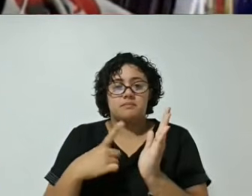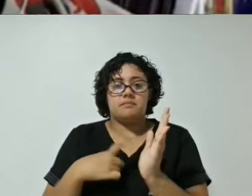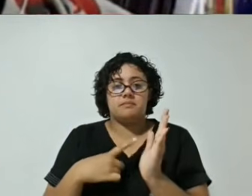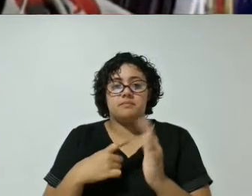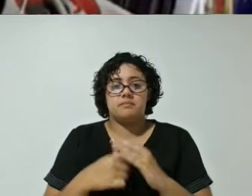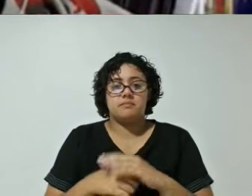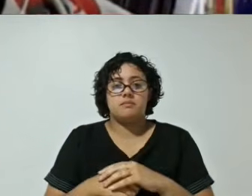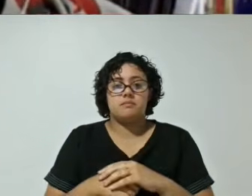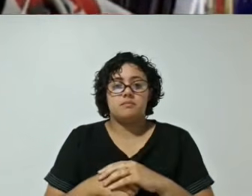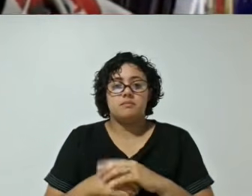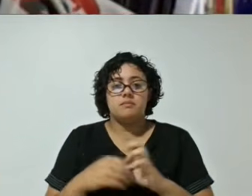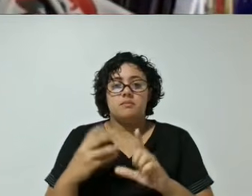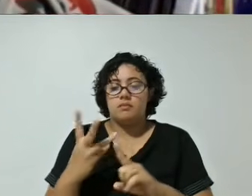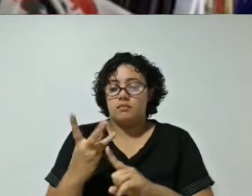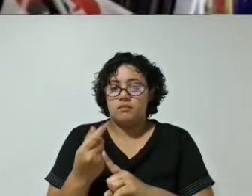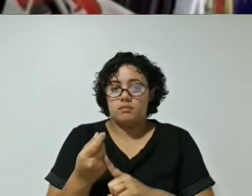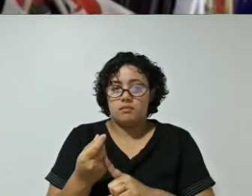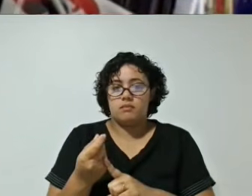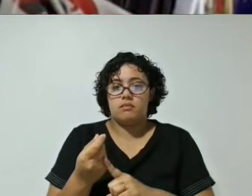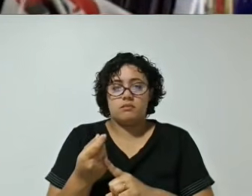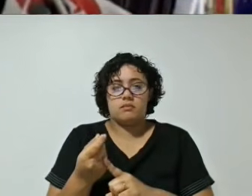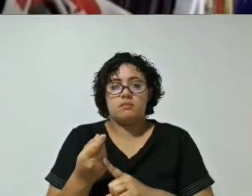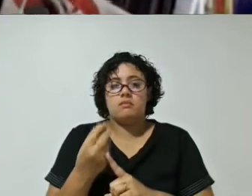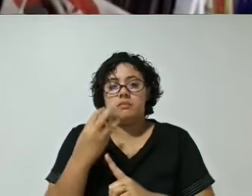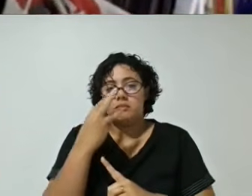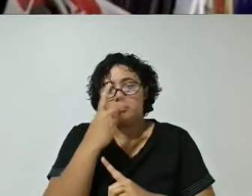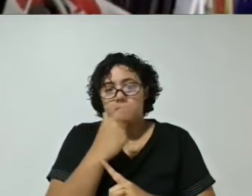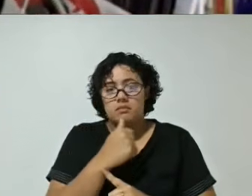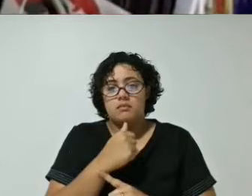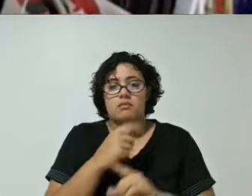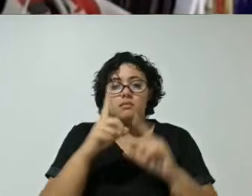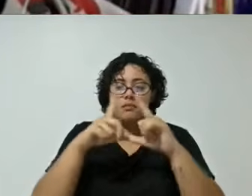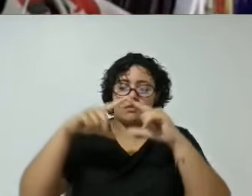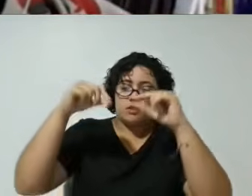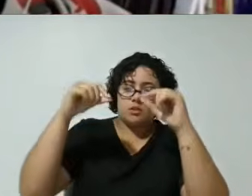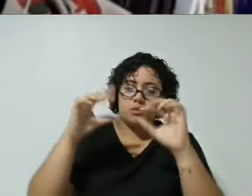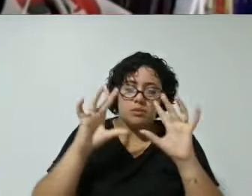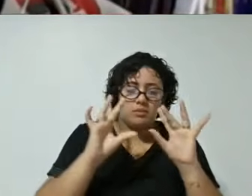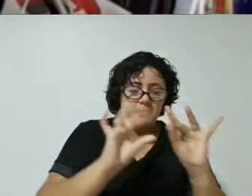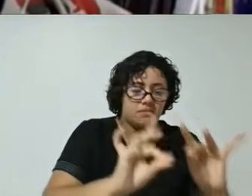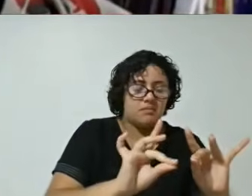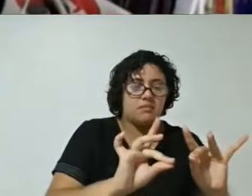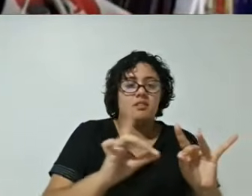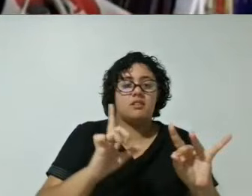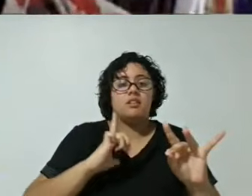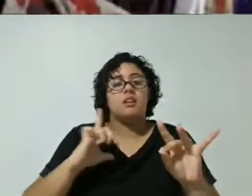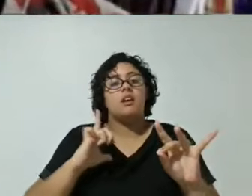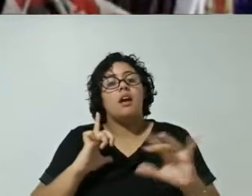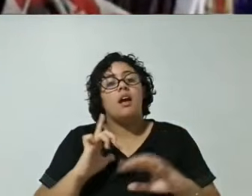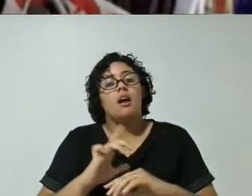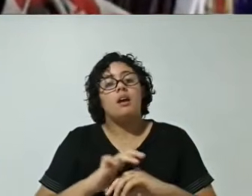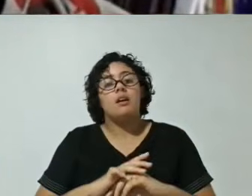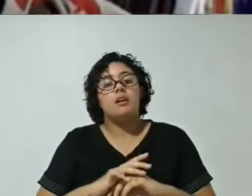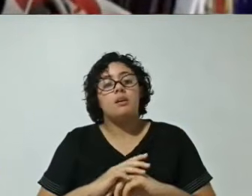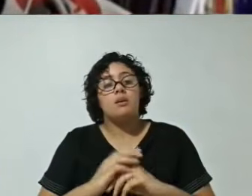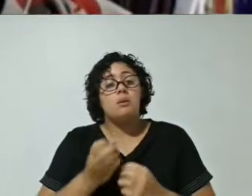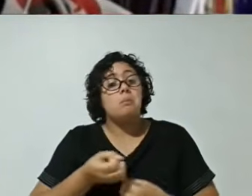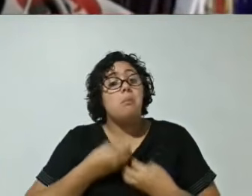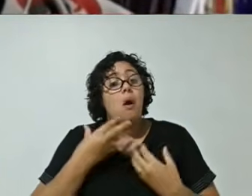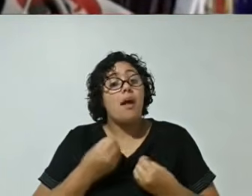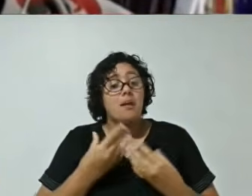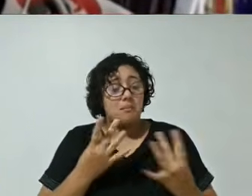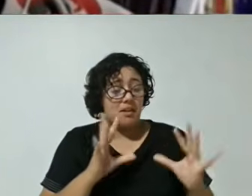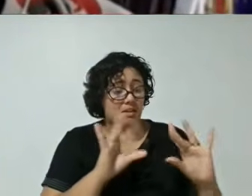fazia uma arte, né, uma arte muito bonita, inclusive, com a lua, sabe? E tinha Aham. o poema do poeta